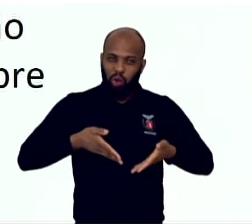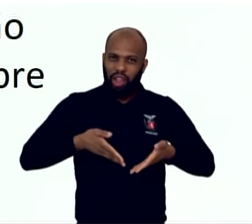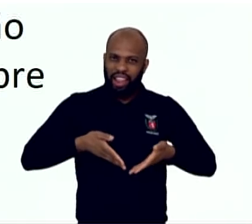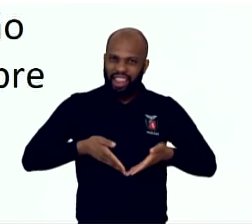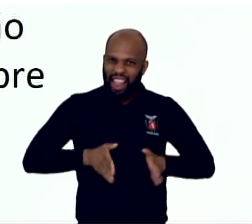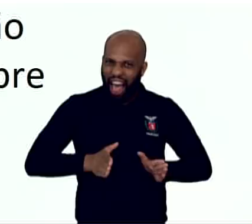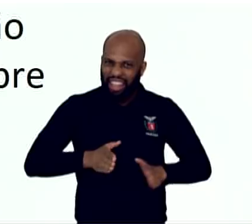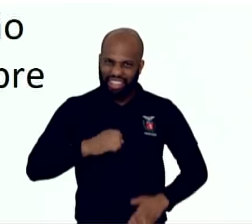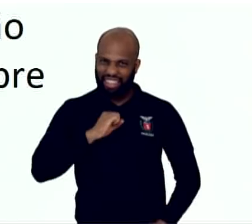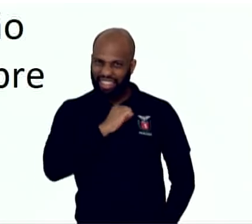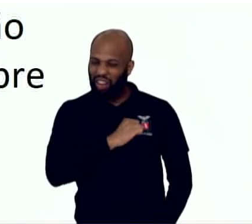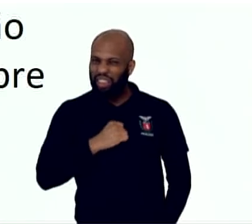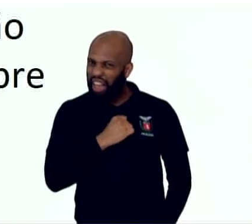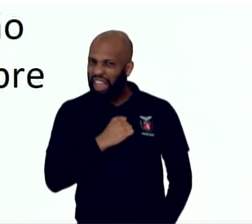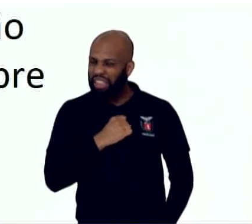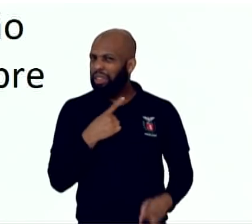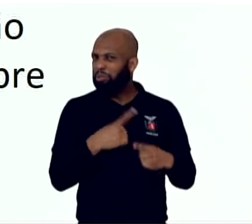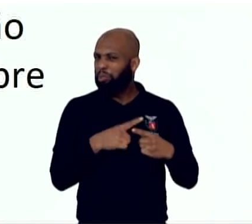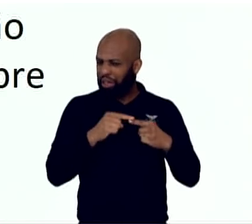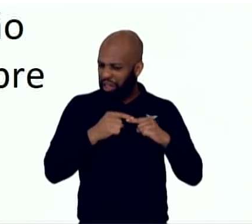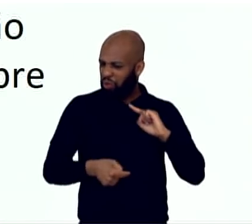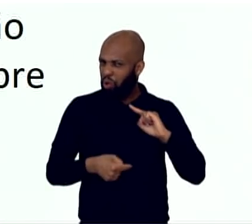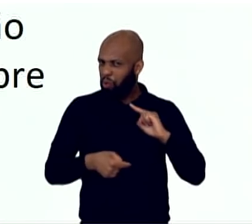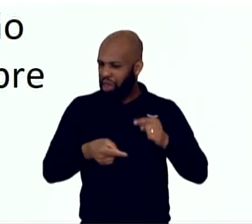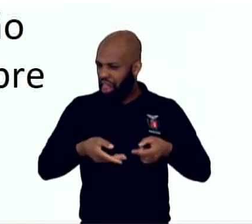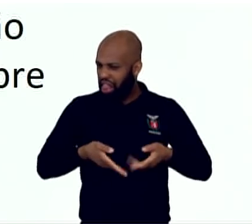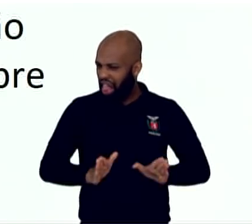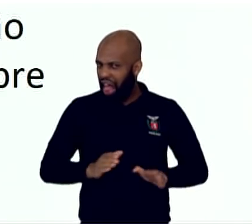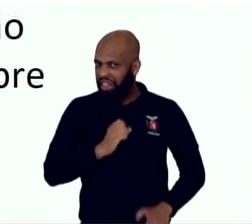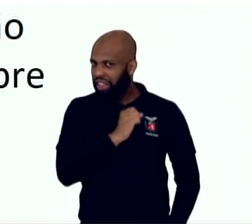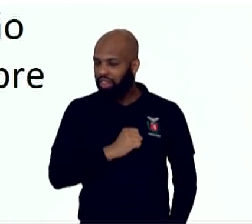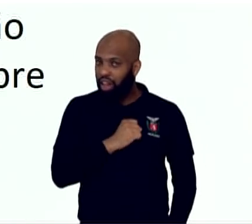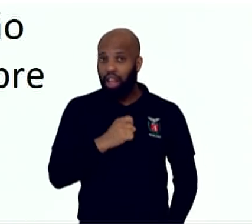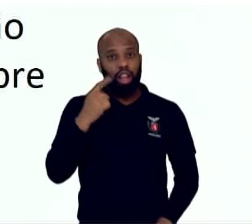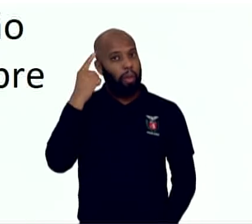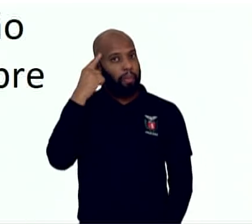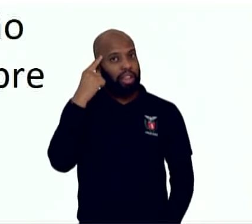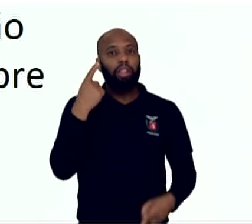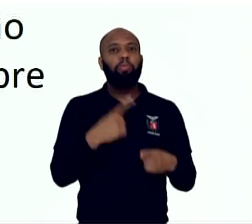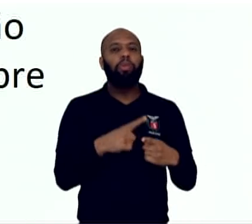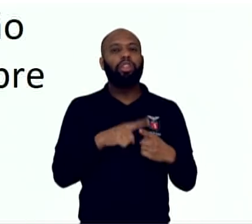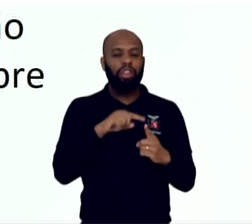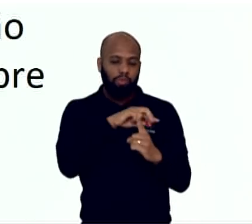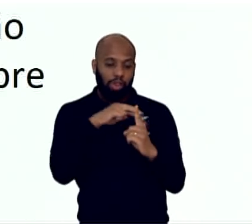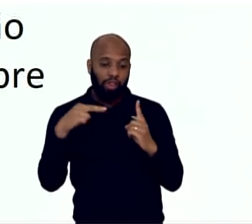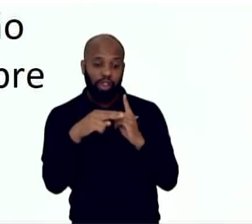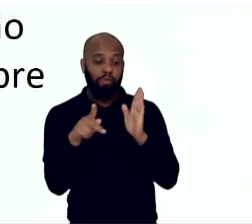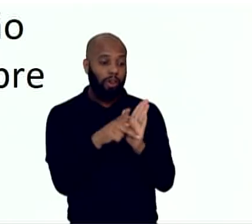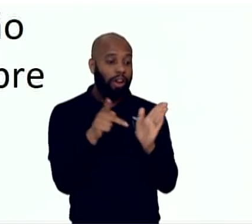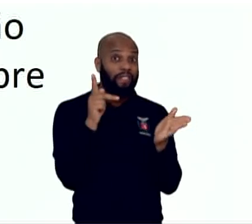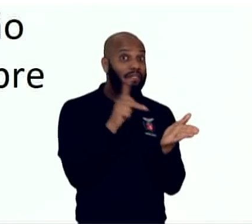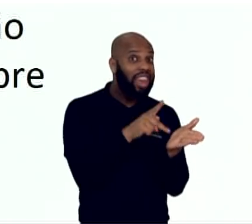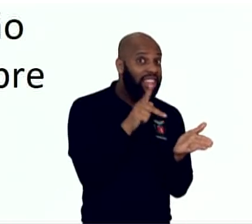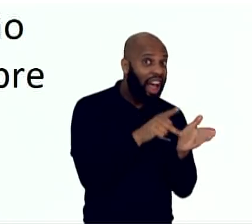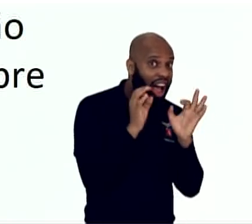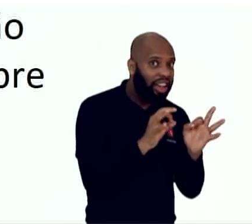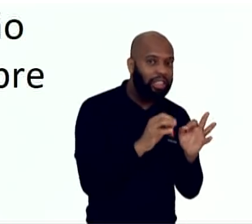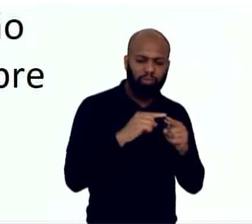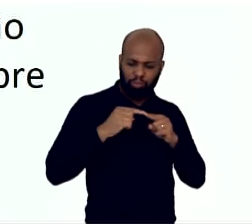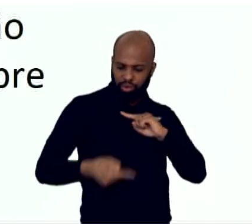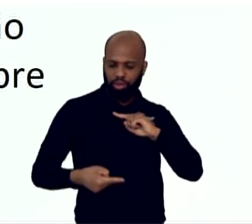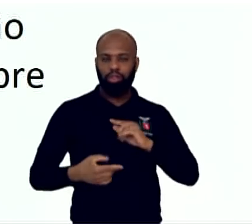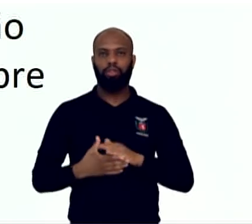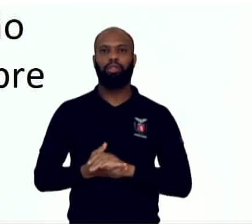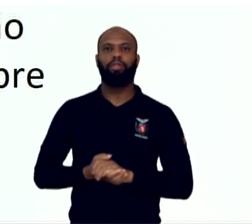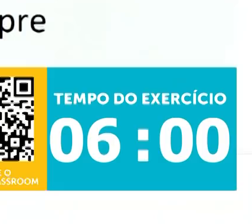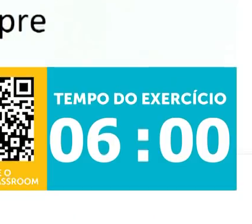não faz sentido. Tudo bem? Um tempinho aí para vocês pensarem. Pense por que do ponto de vista literal não faz sentido.